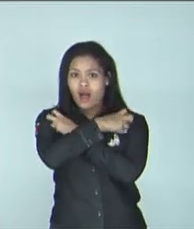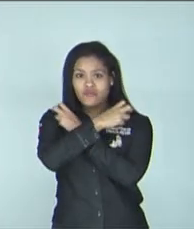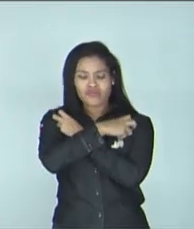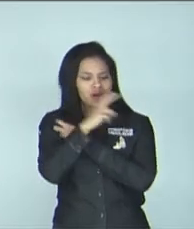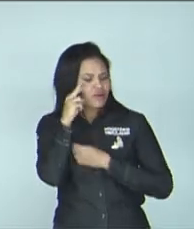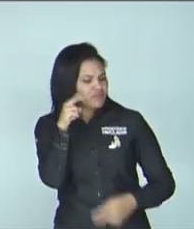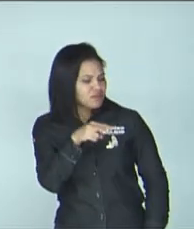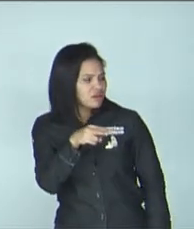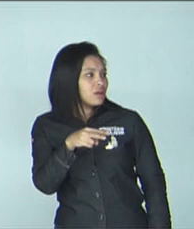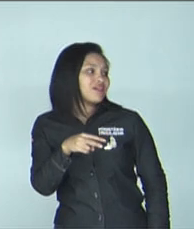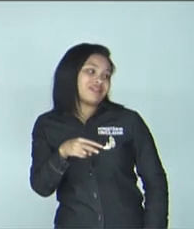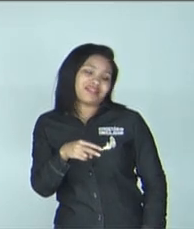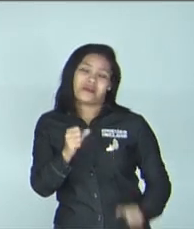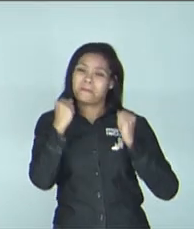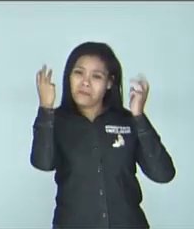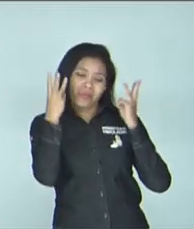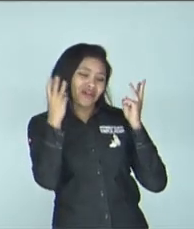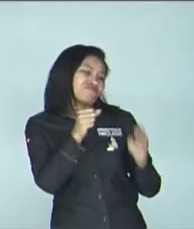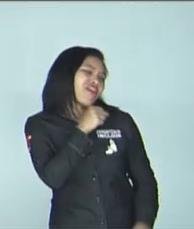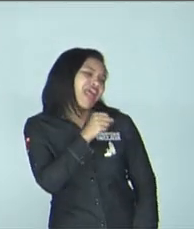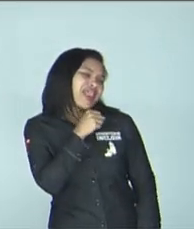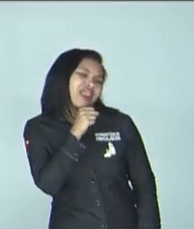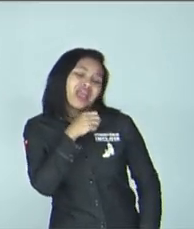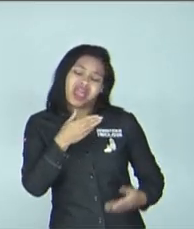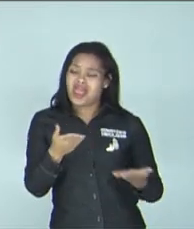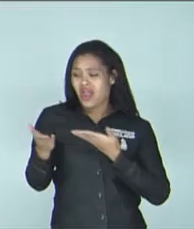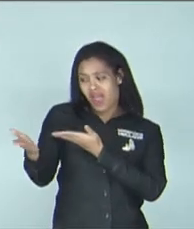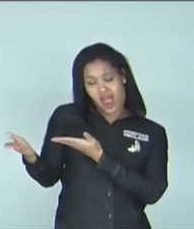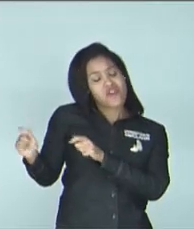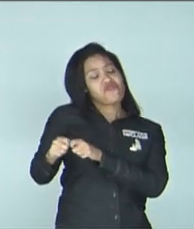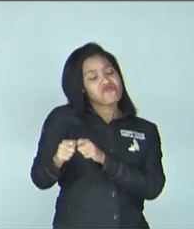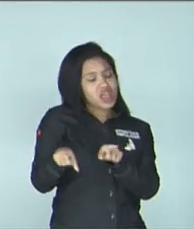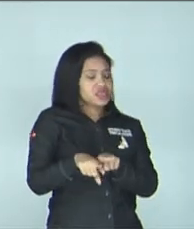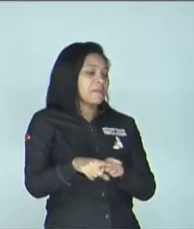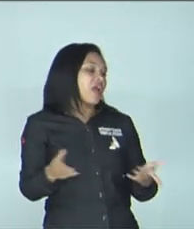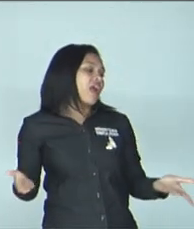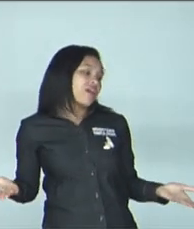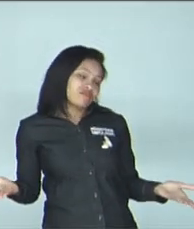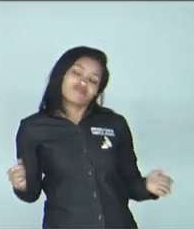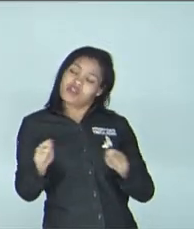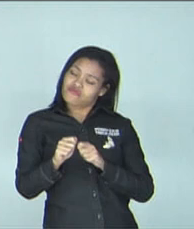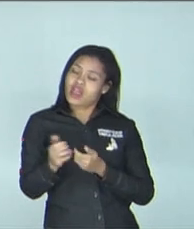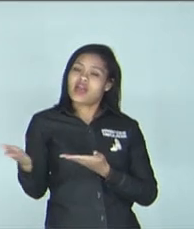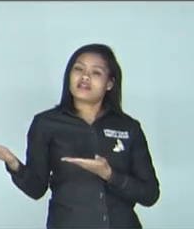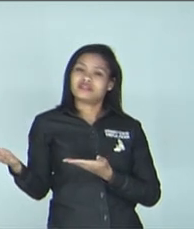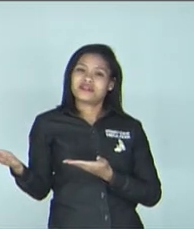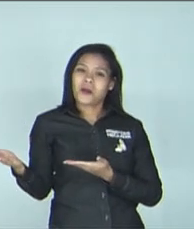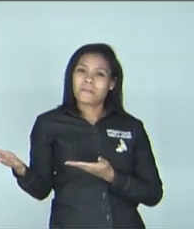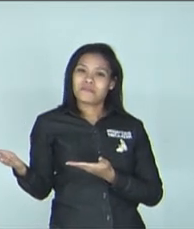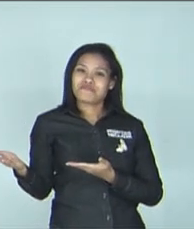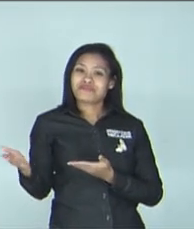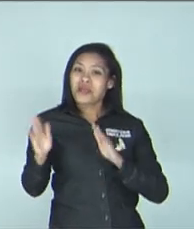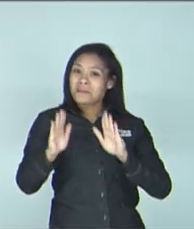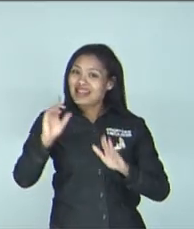velhinho você fez mas os nossos lábios também fizeram é mas ele só